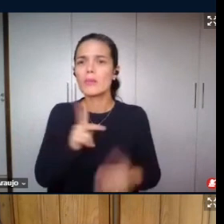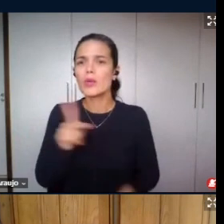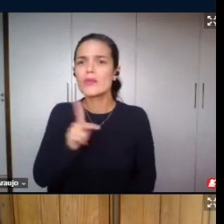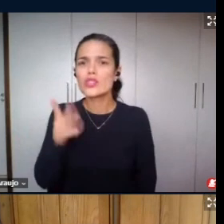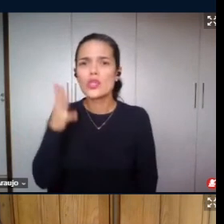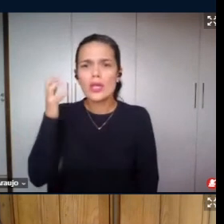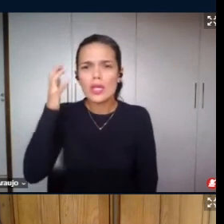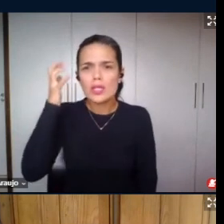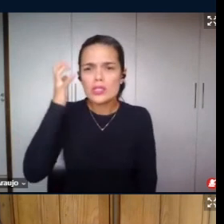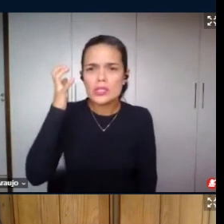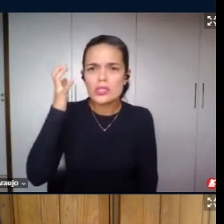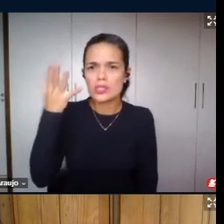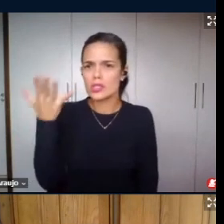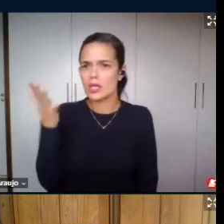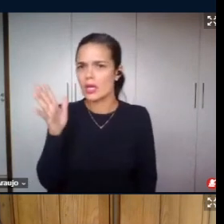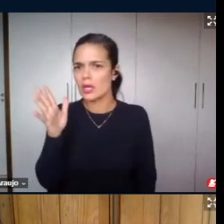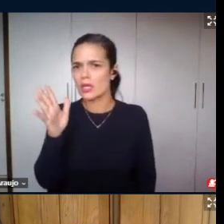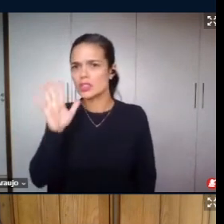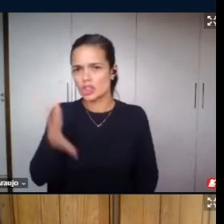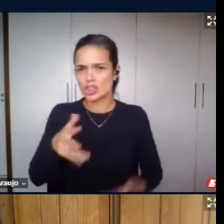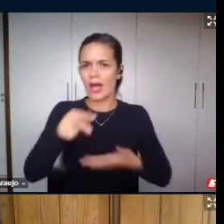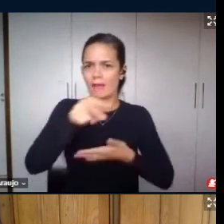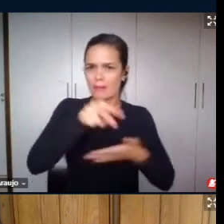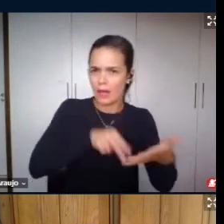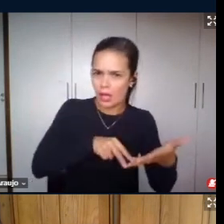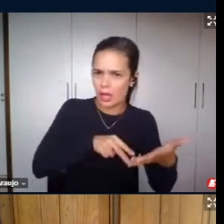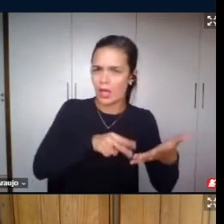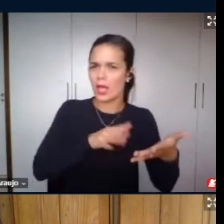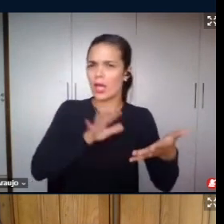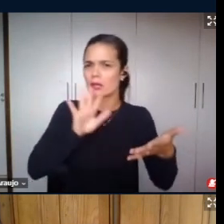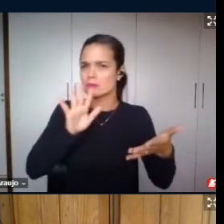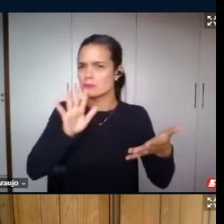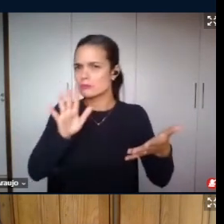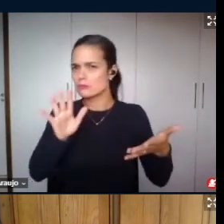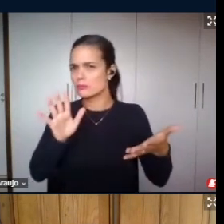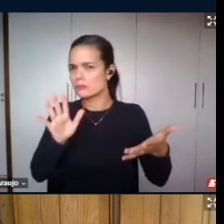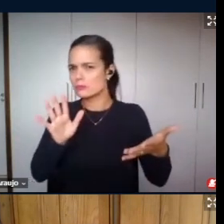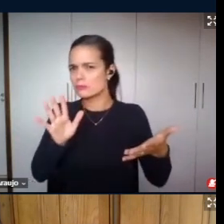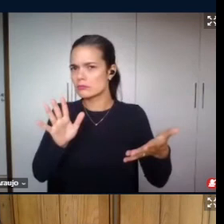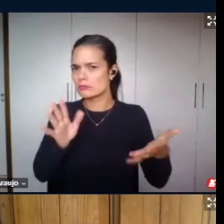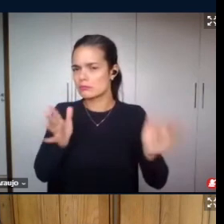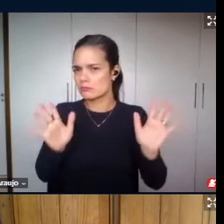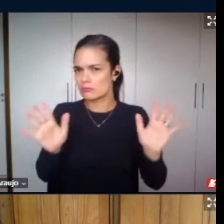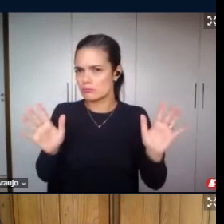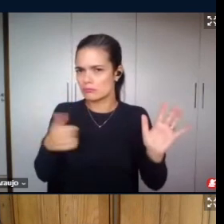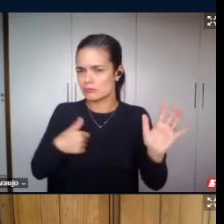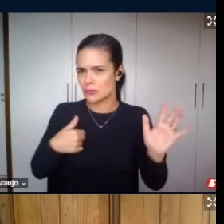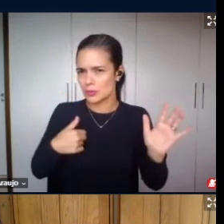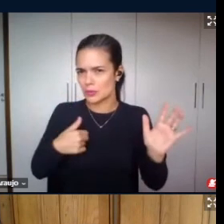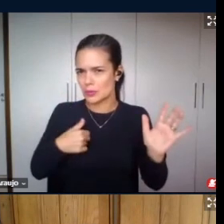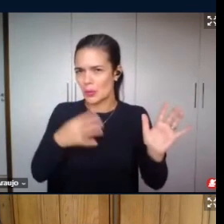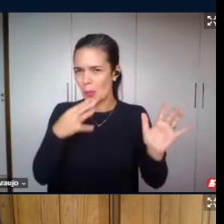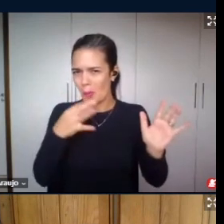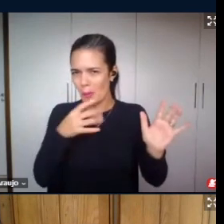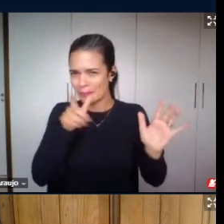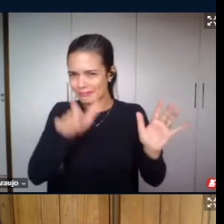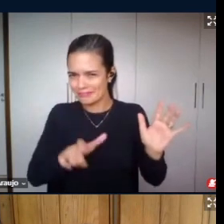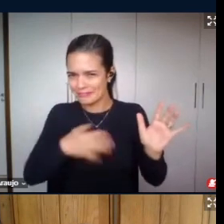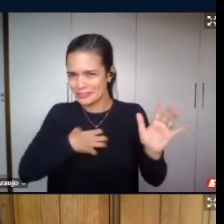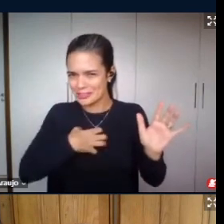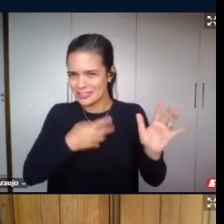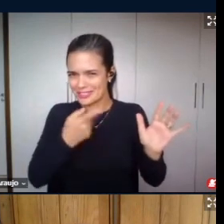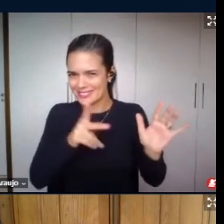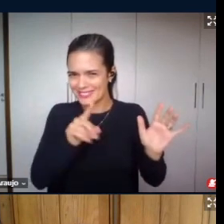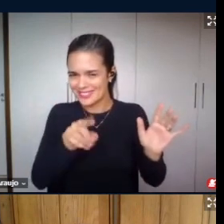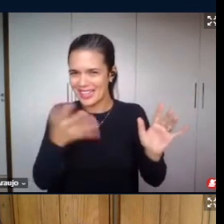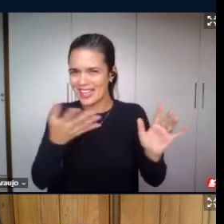Cristiane, que leu o trabalho também, que deve ter feito, porque eu conheço bem o estilo da professora Cristiane, se ela quer